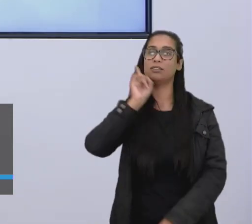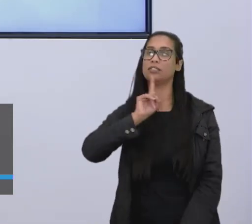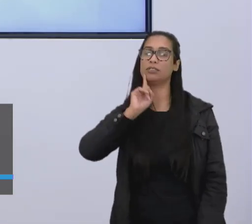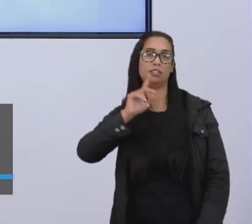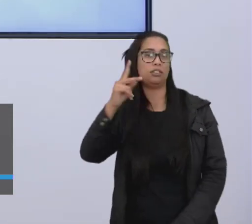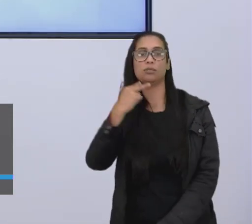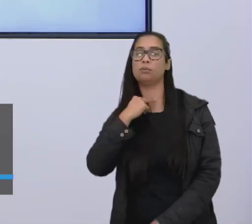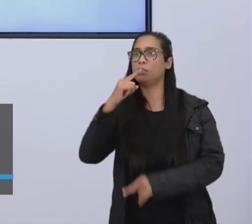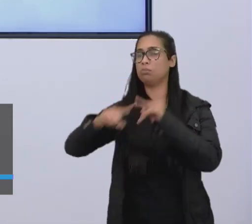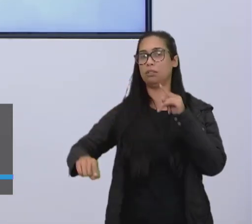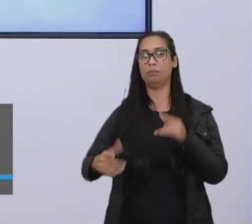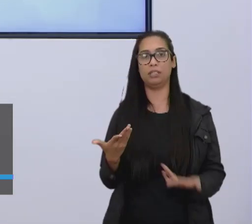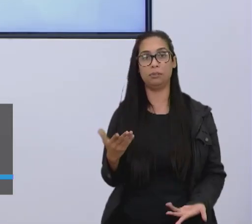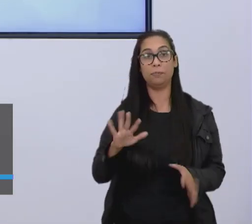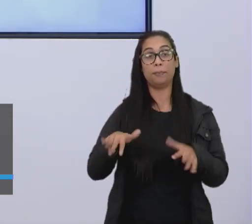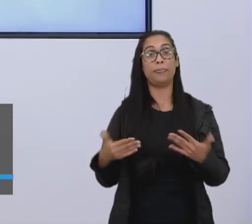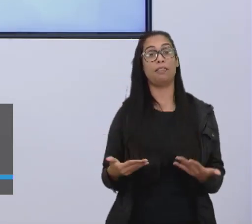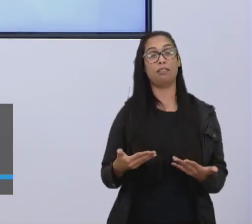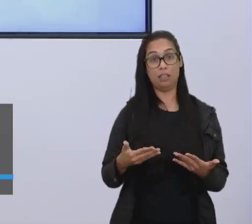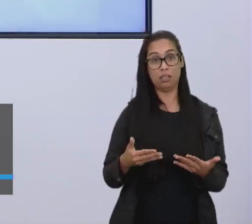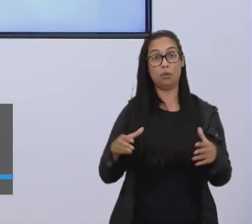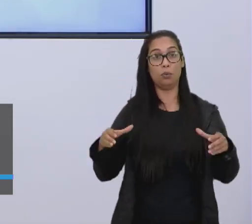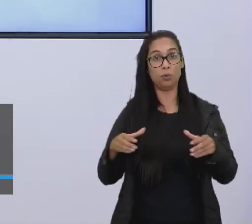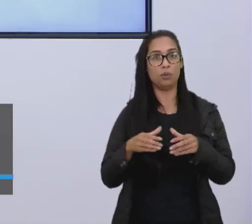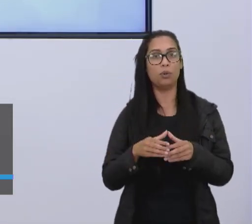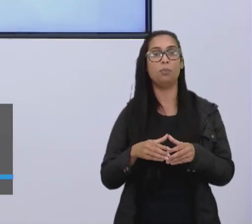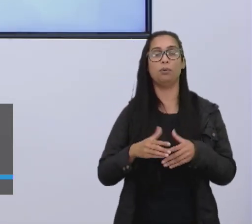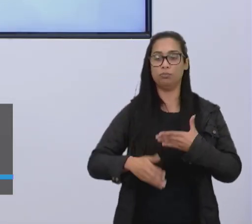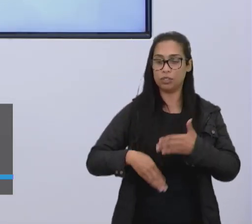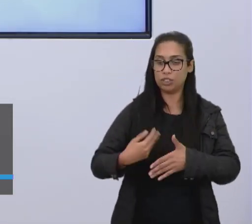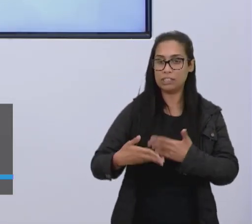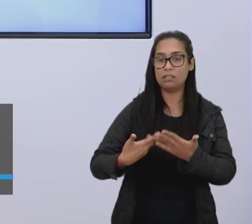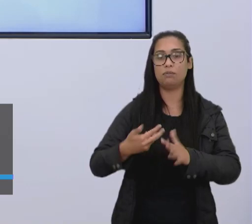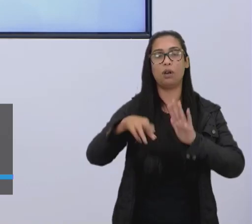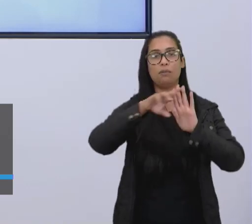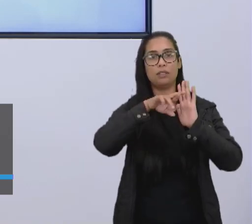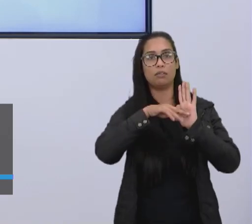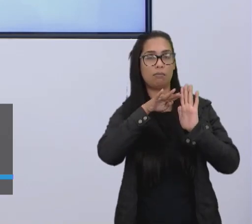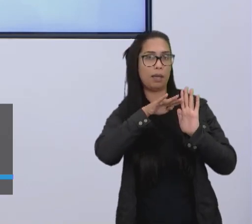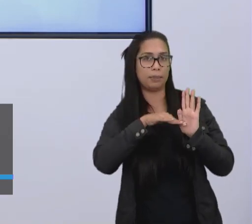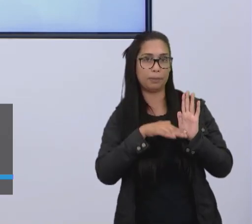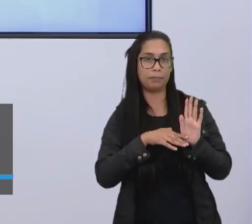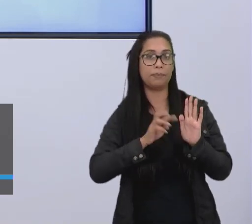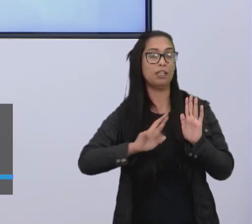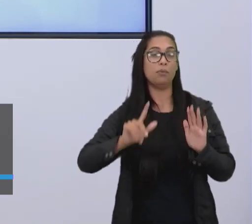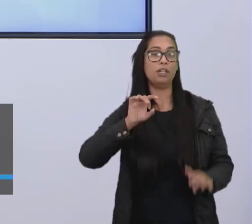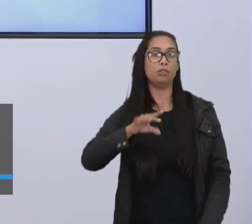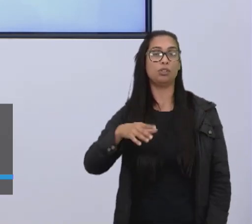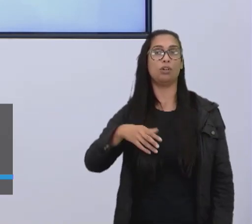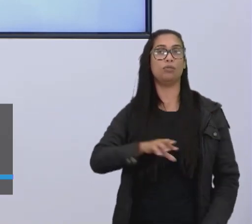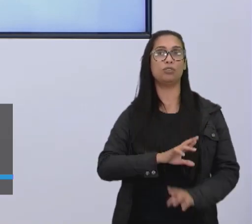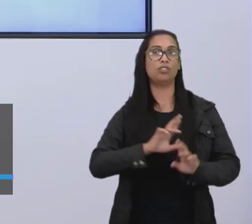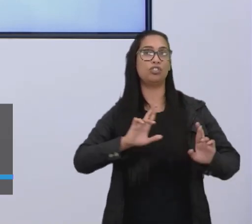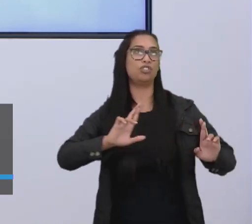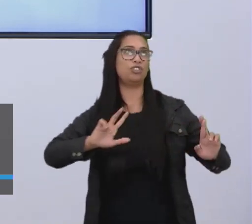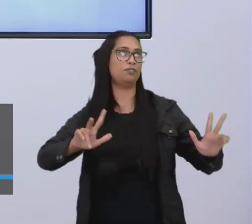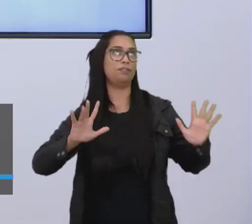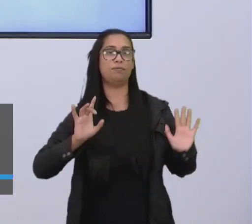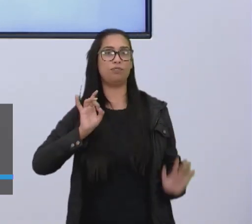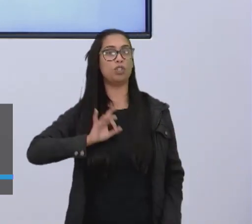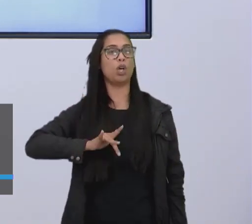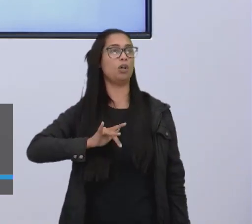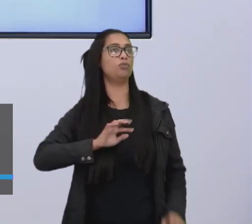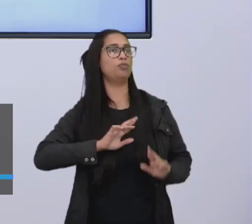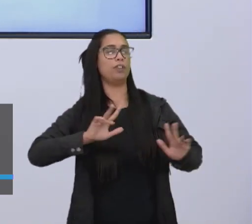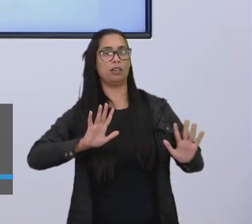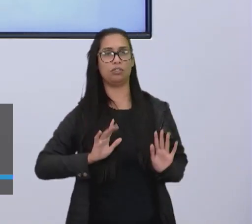Isso é uma construção coletiva. E esses estigmas não é só como diferente nesse sentido dos estabelecidos e outsiders, né? Eu até